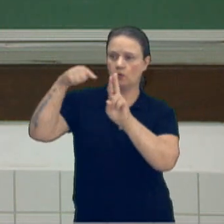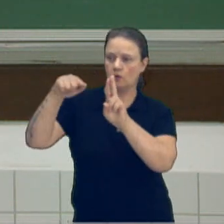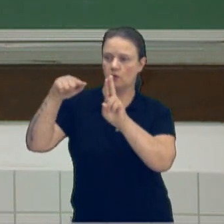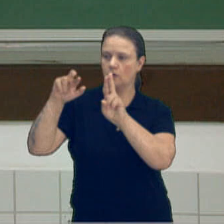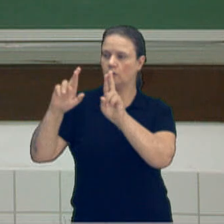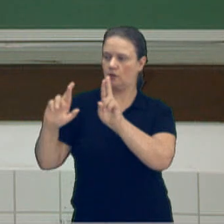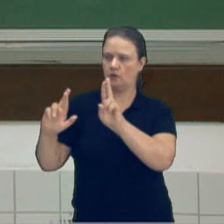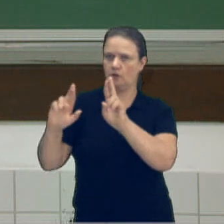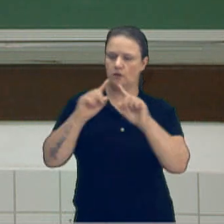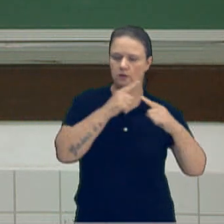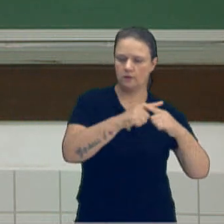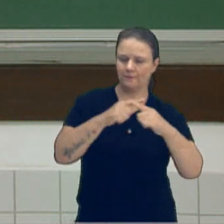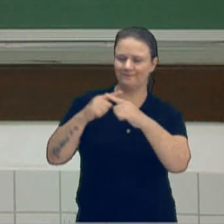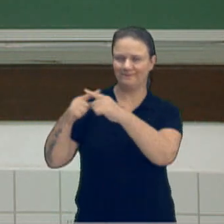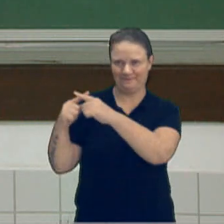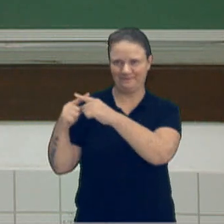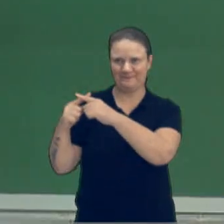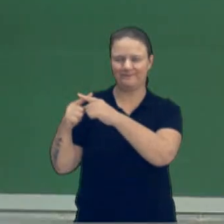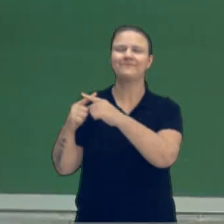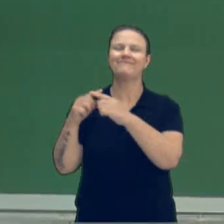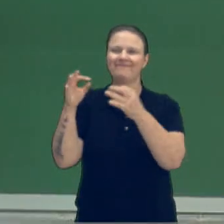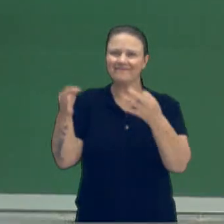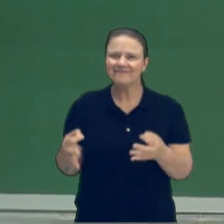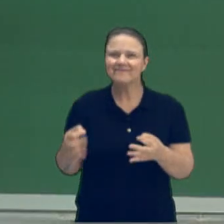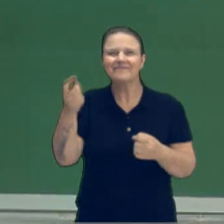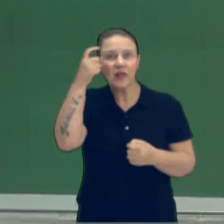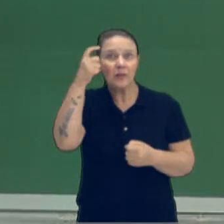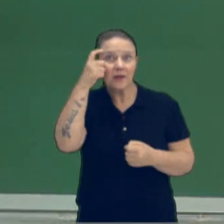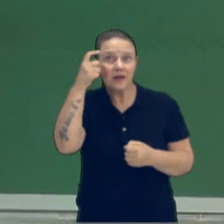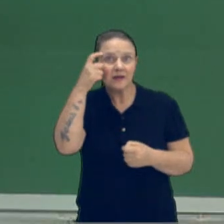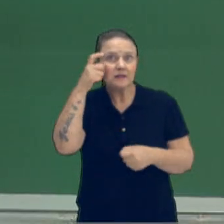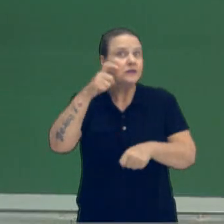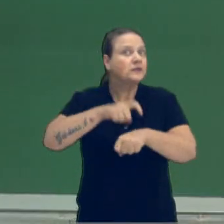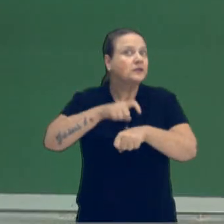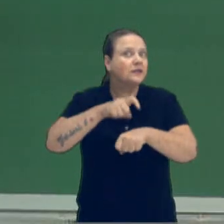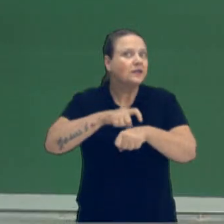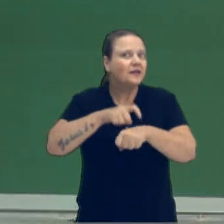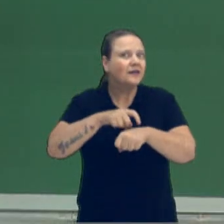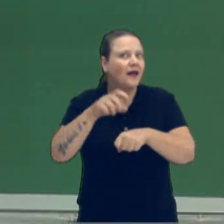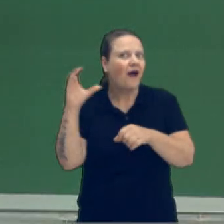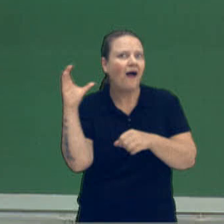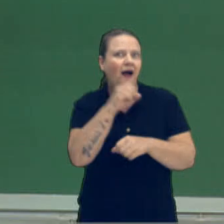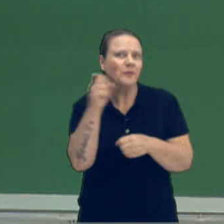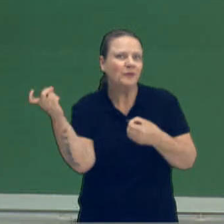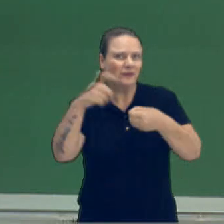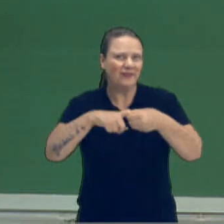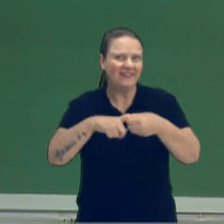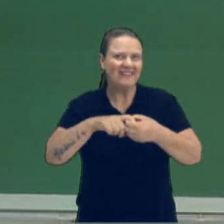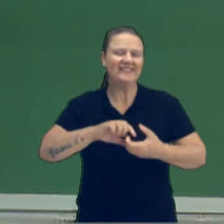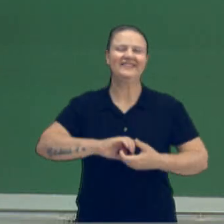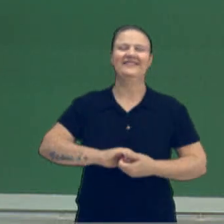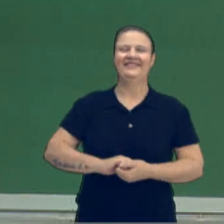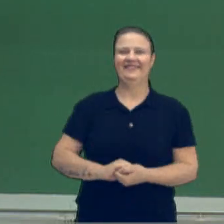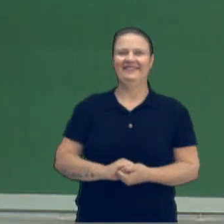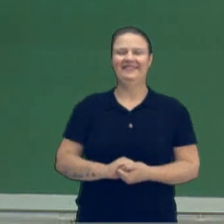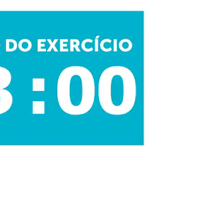o raio, tá certo? Então, dá uma pensadinha em qual das alternativas a gente chega lá.